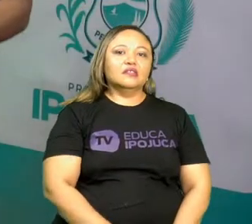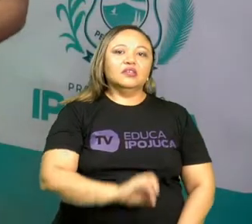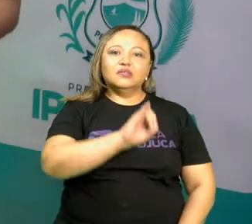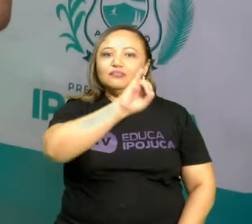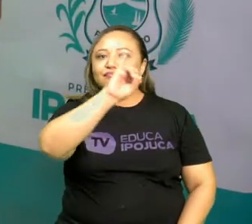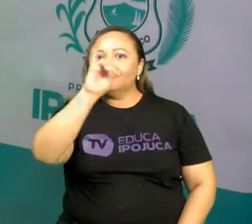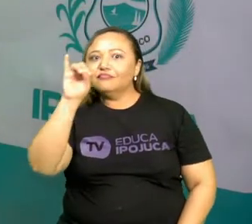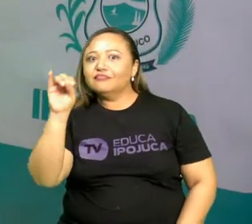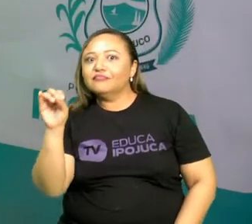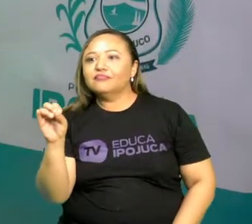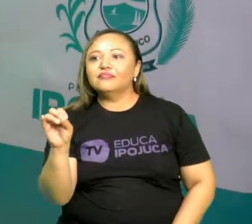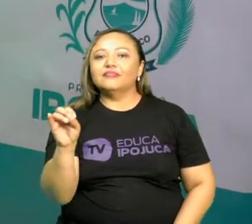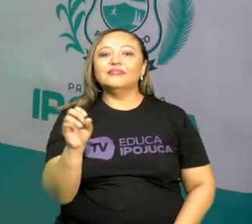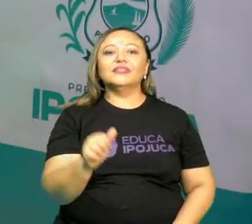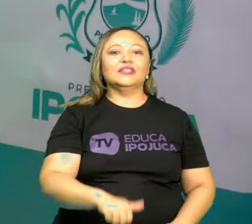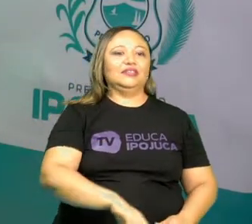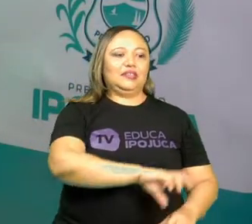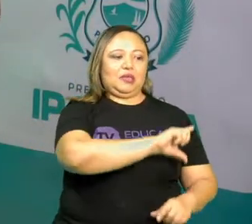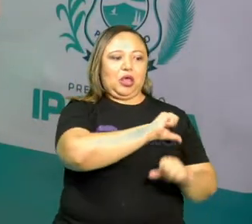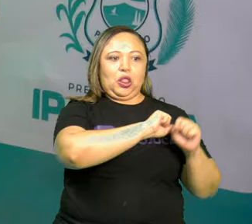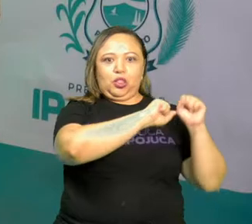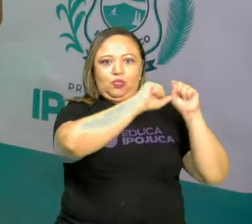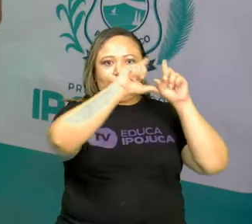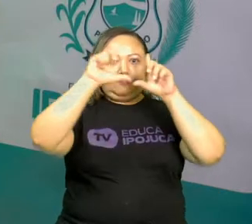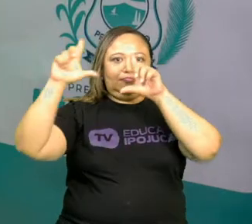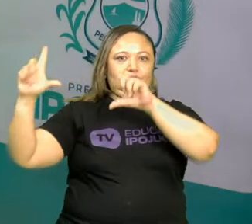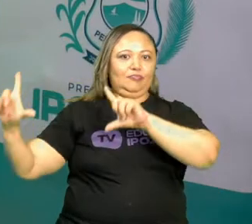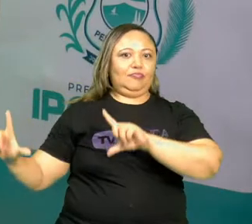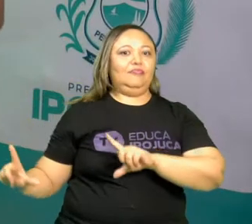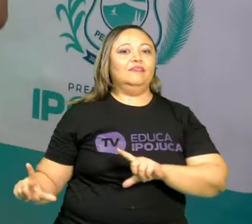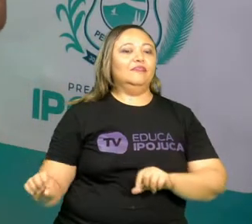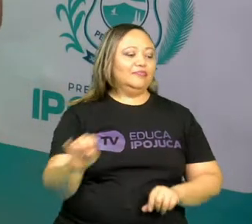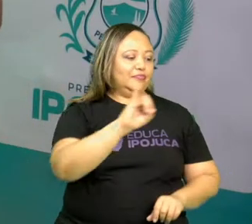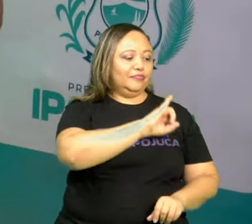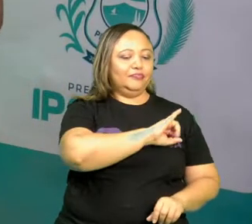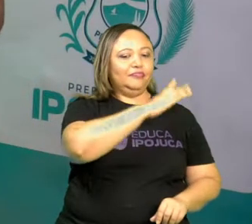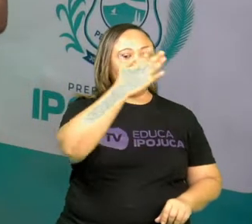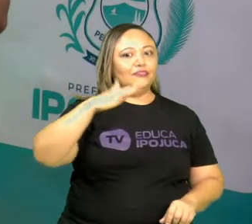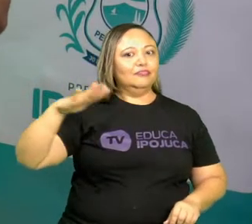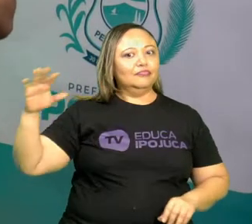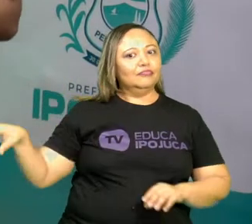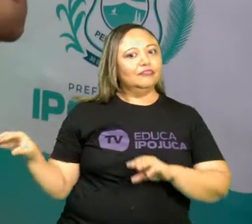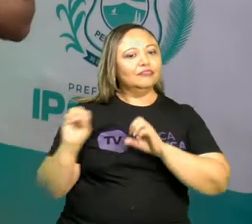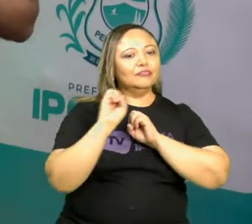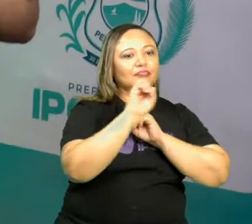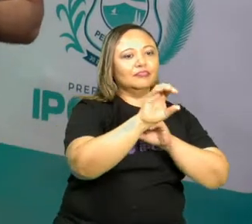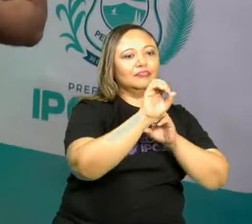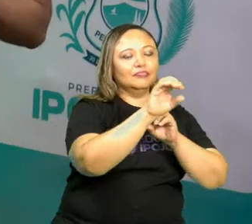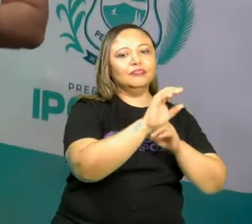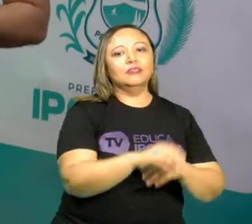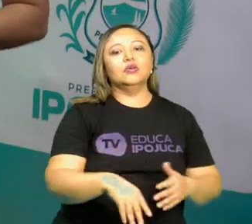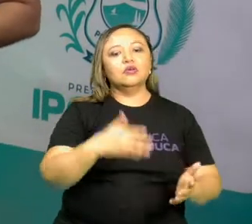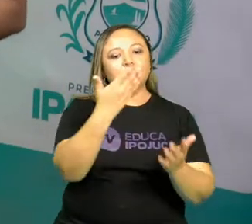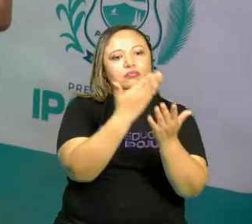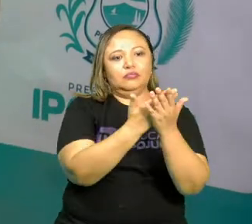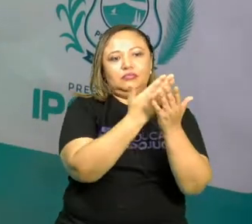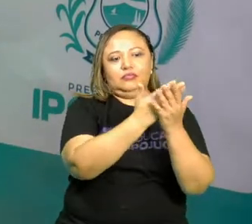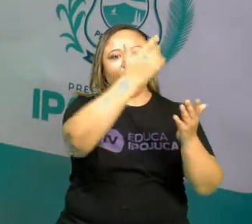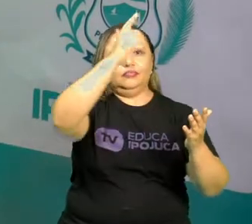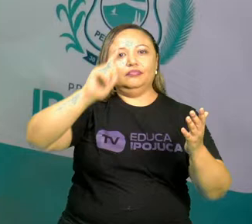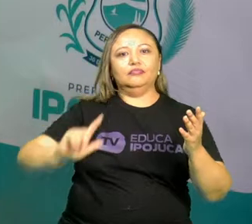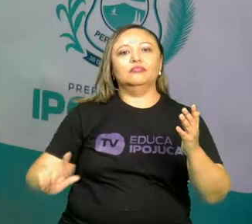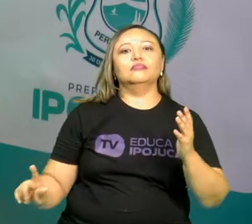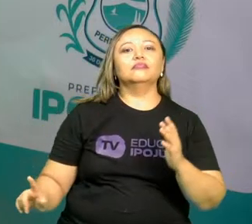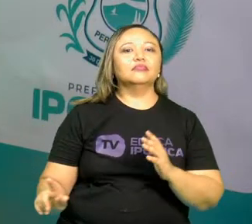Está no ar a TV Educa e Poujuca, a escola do futuro, com mais um momento de aula para vocês.